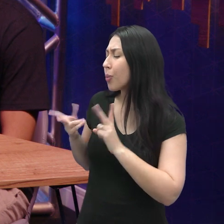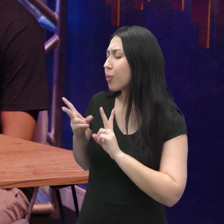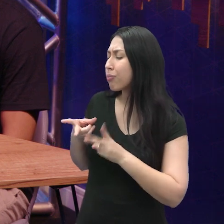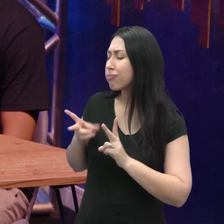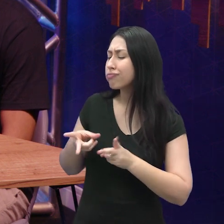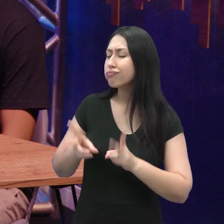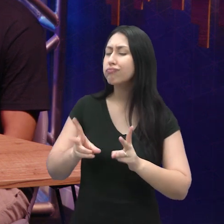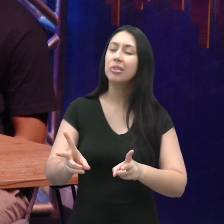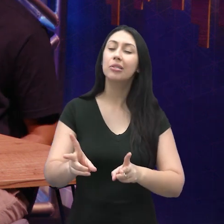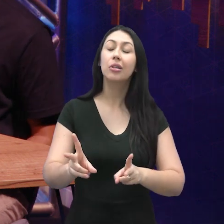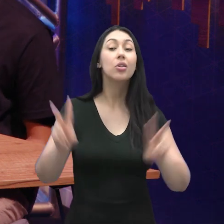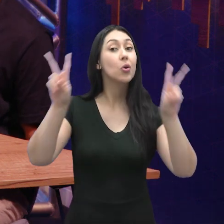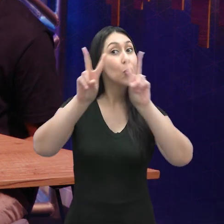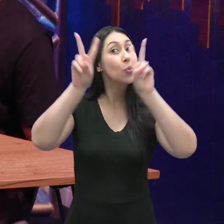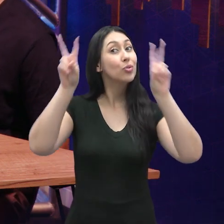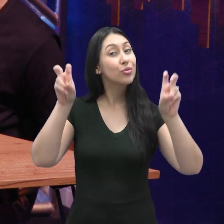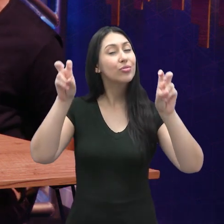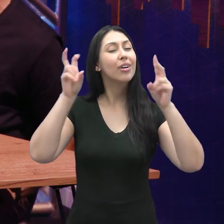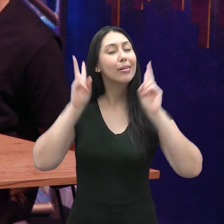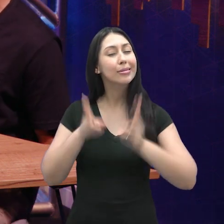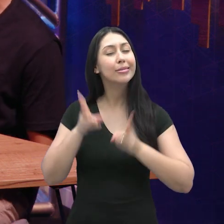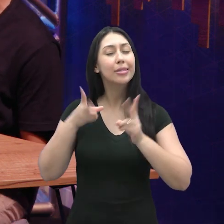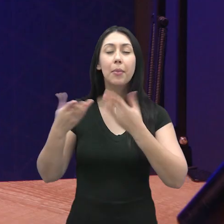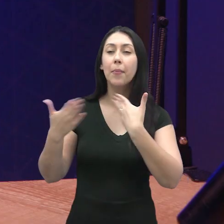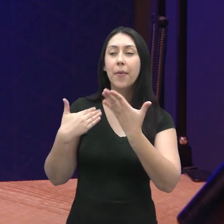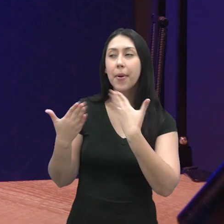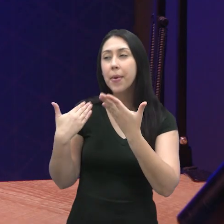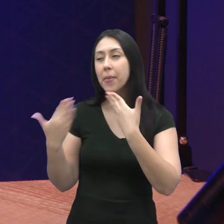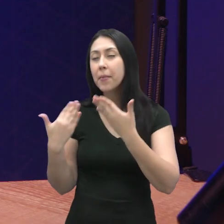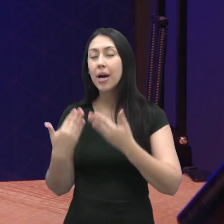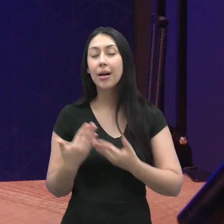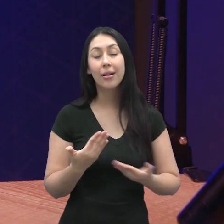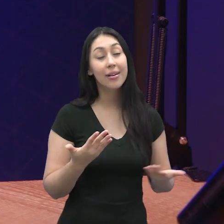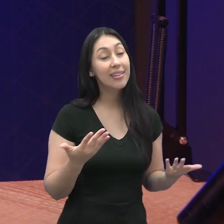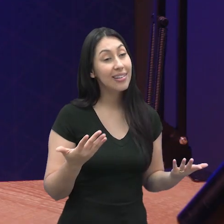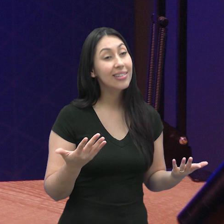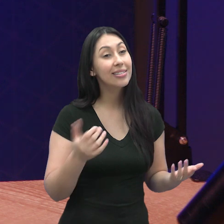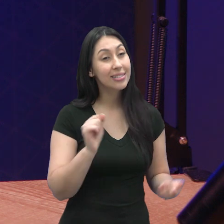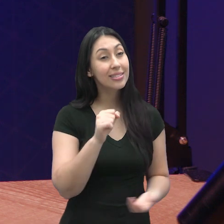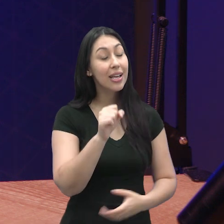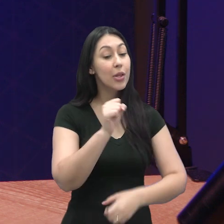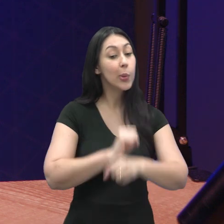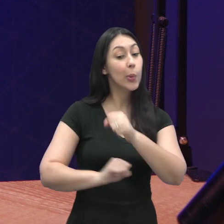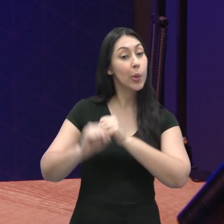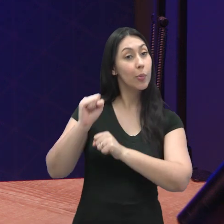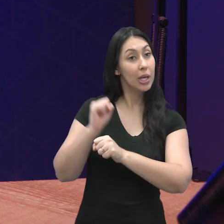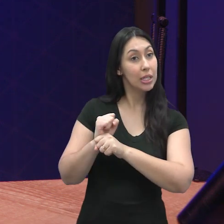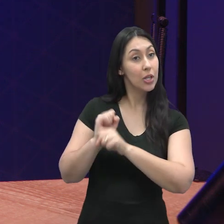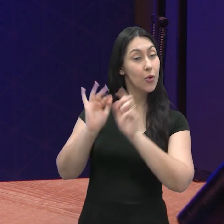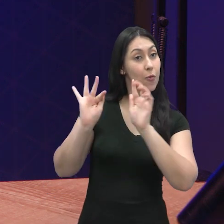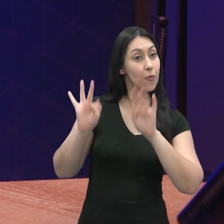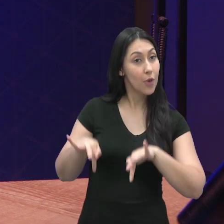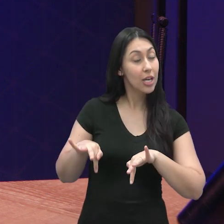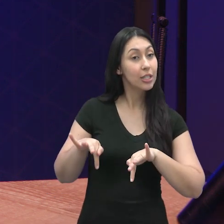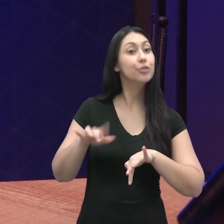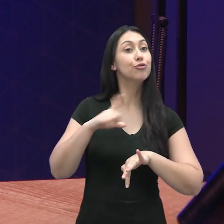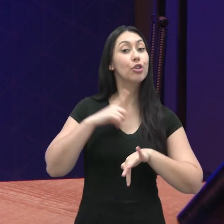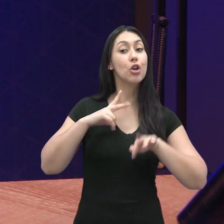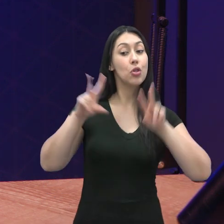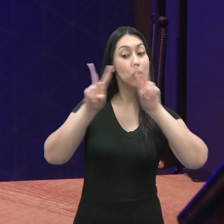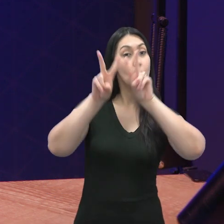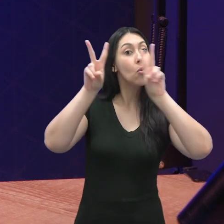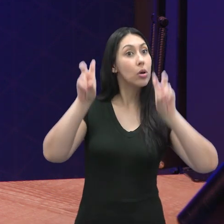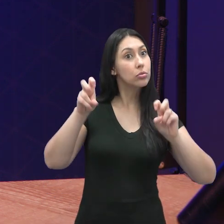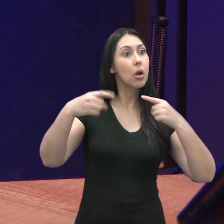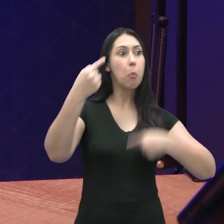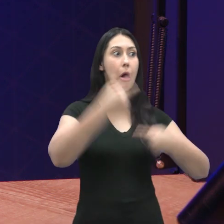Um tema que sempre esteve em pauta, né, Vicky? Pois é, a gente encerrou o ano passado com esse tema,